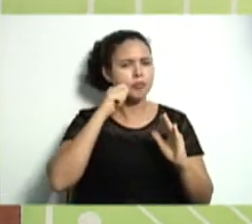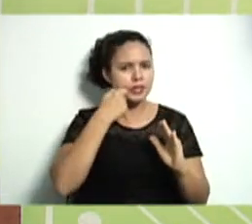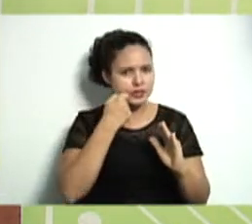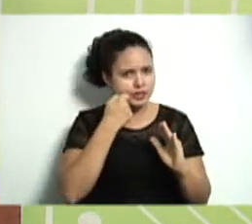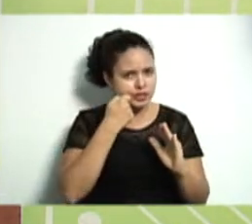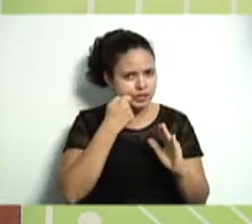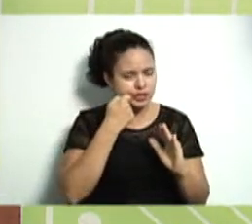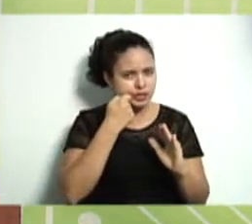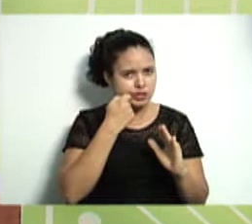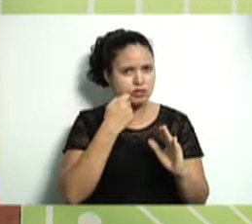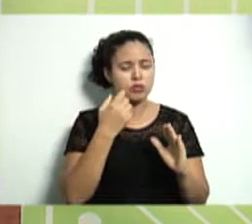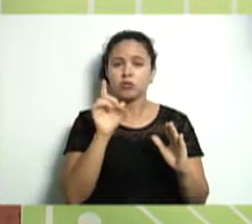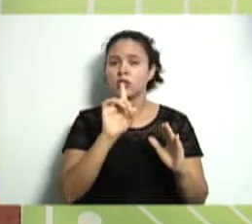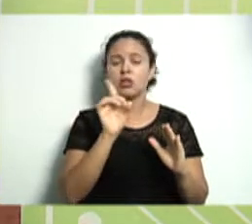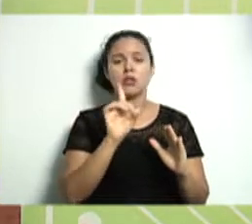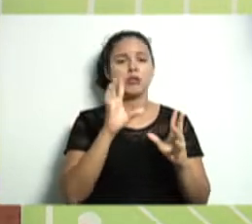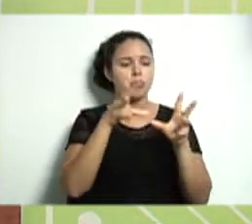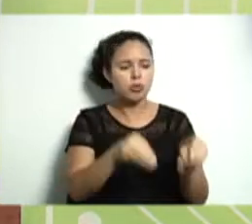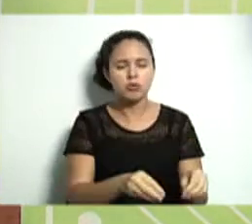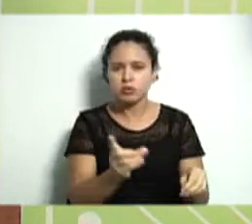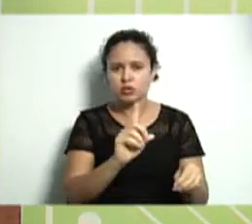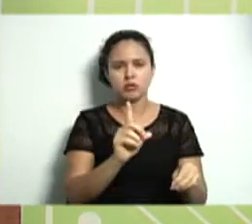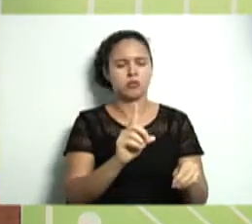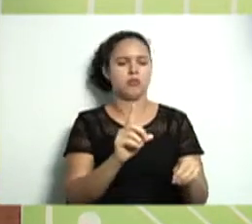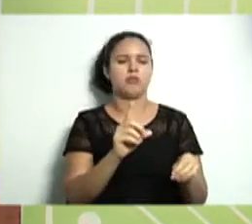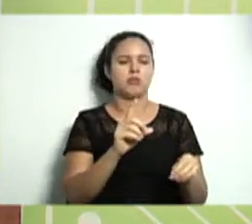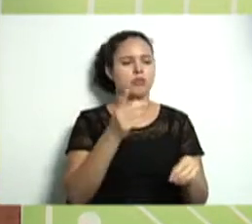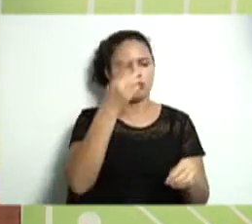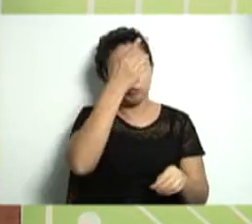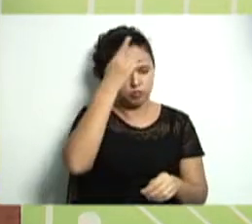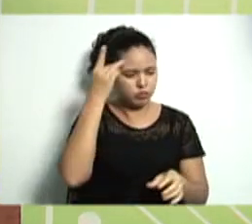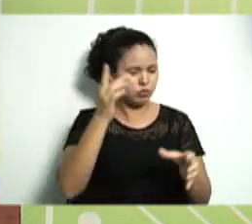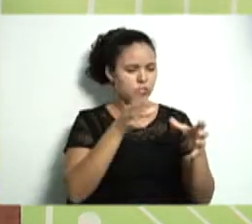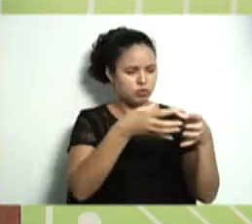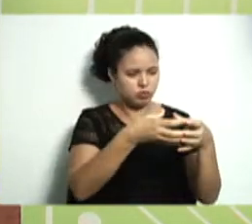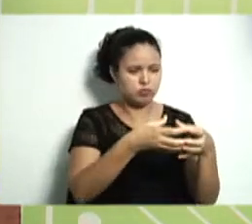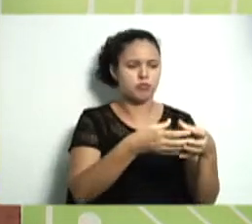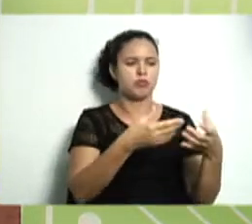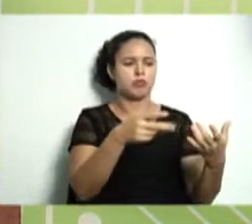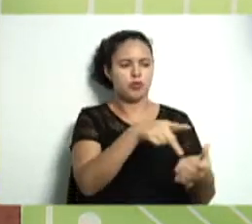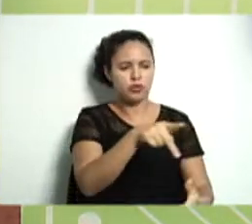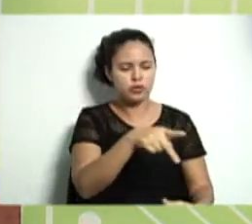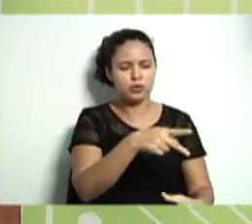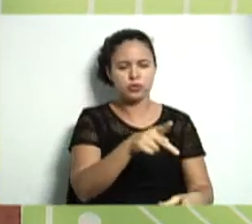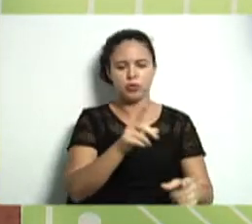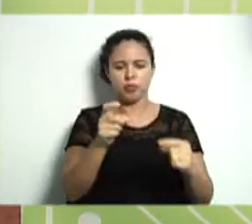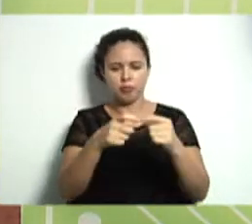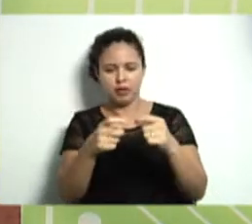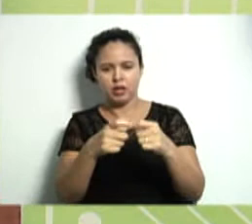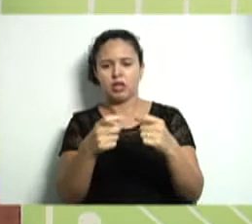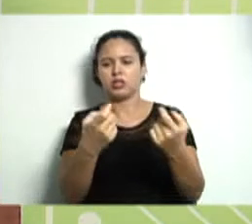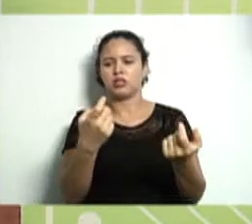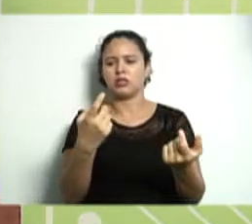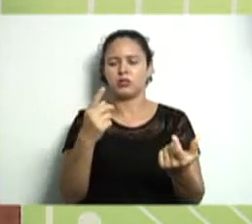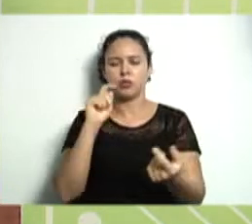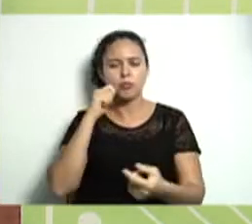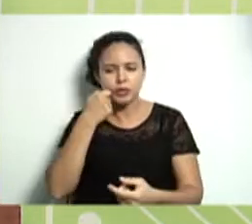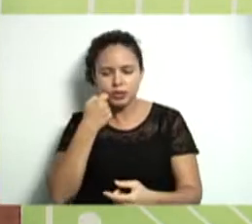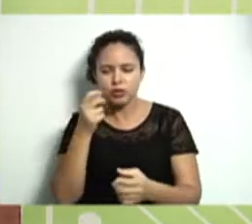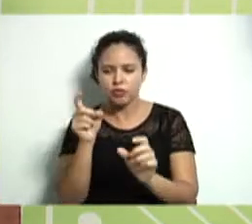padeiro, que o outro alguém seja o açougueiro, que o outro alguém seja o professor, que o outro alguém seja o médico, né?